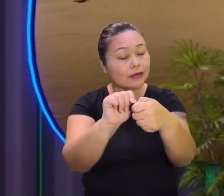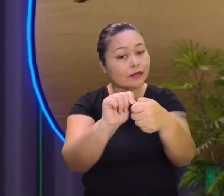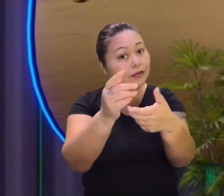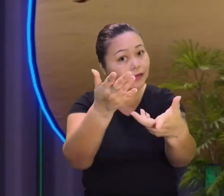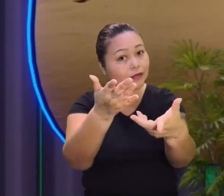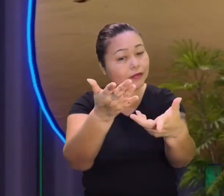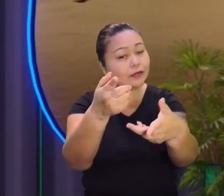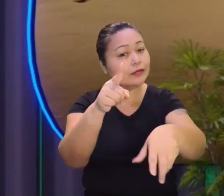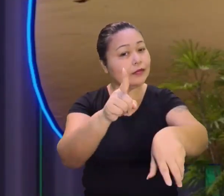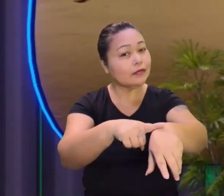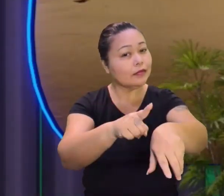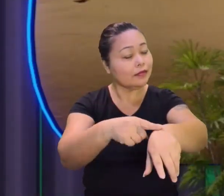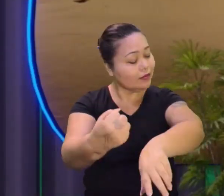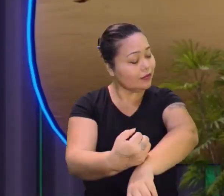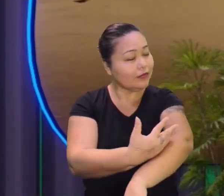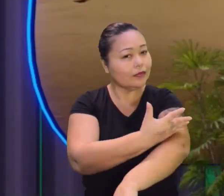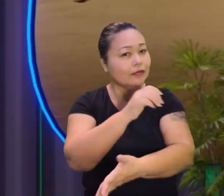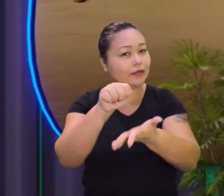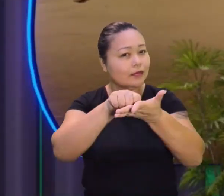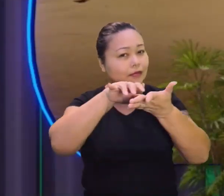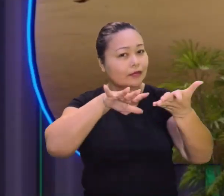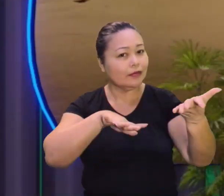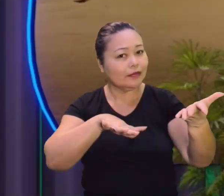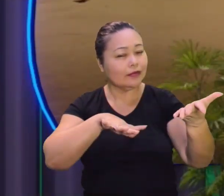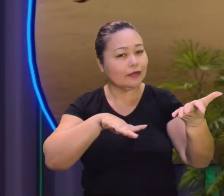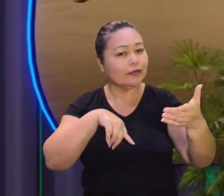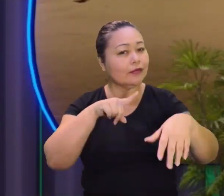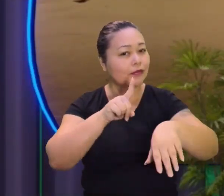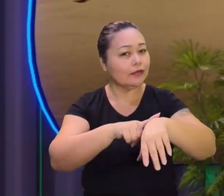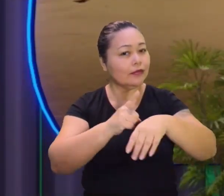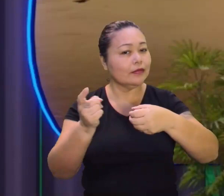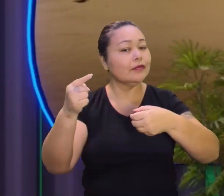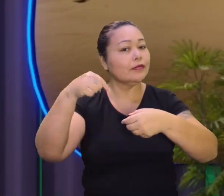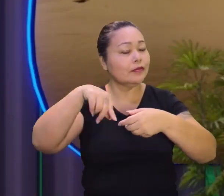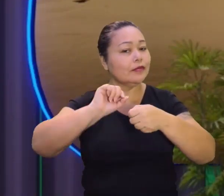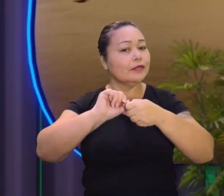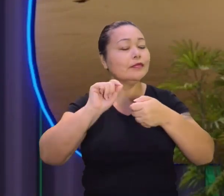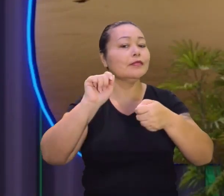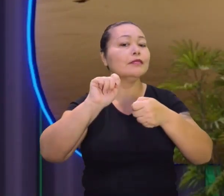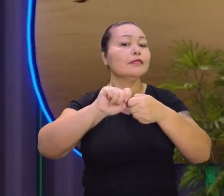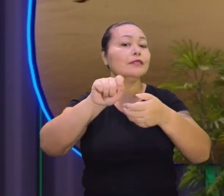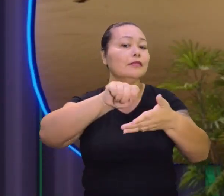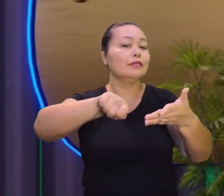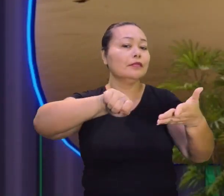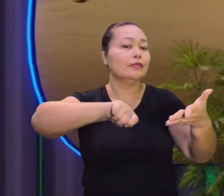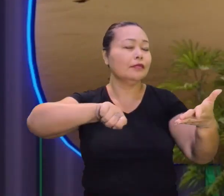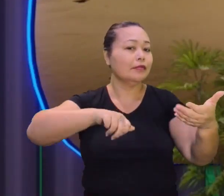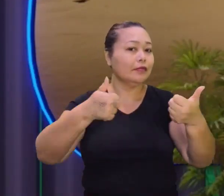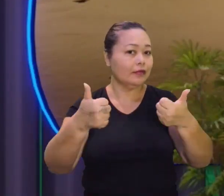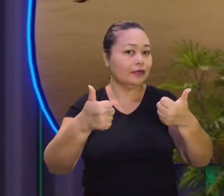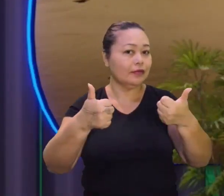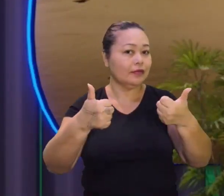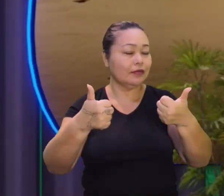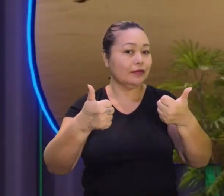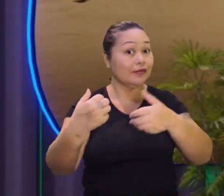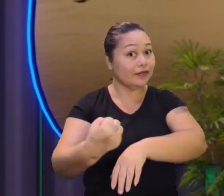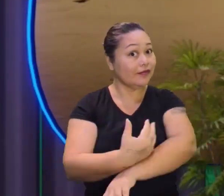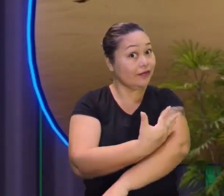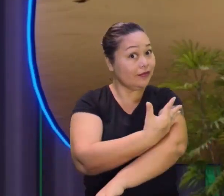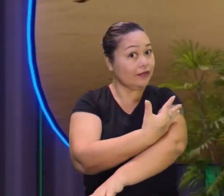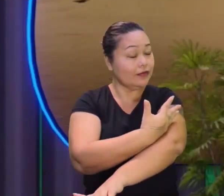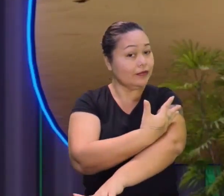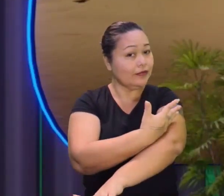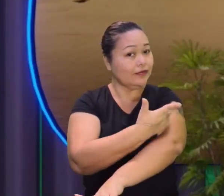sim. Claro, agora é a hora de aluno arrepiar na atividade. Daqui a pouquinho a gente volta para fazer a correção, galera. Então